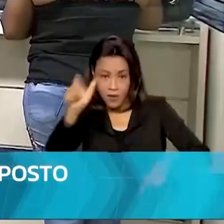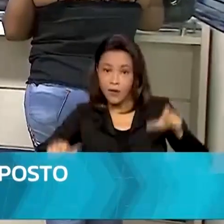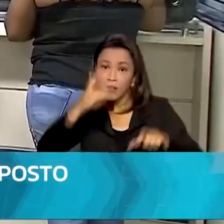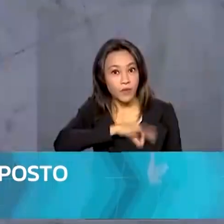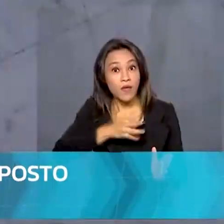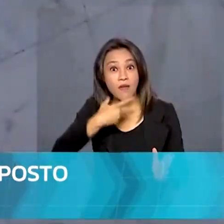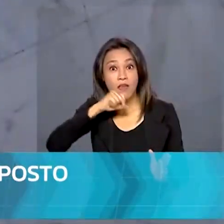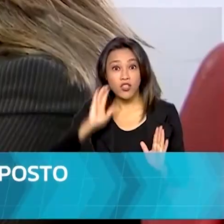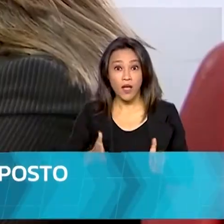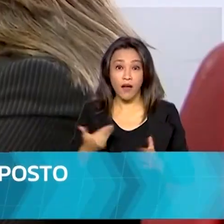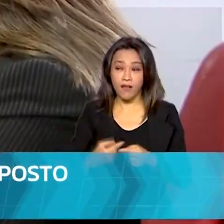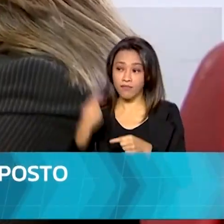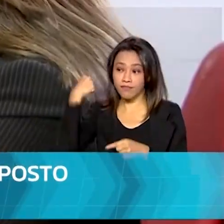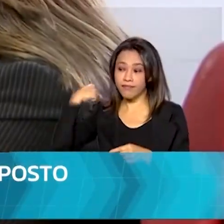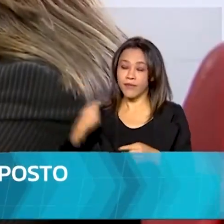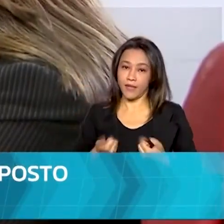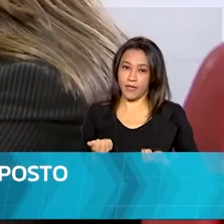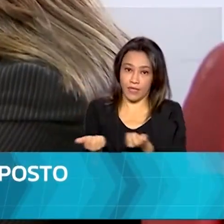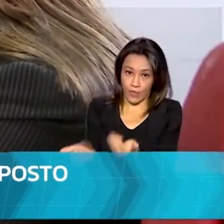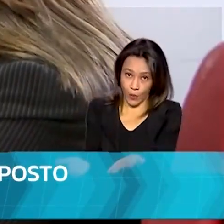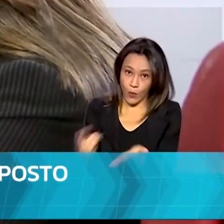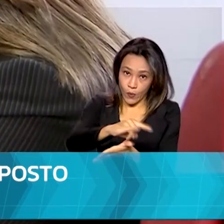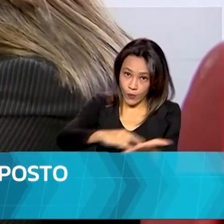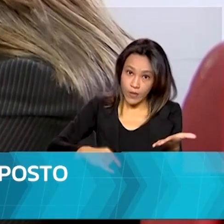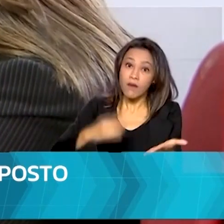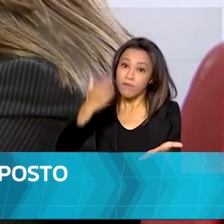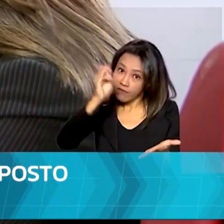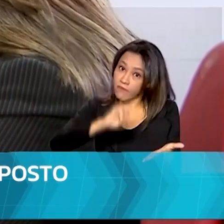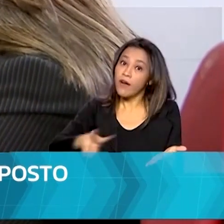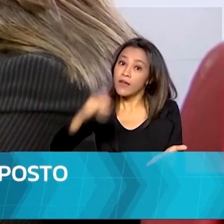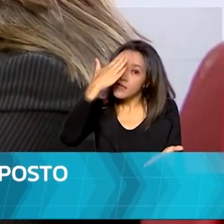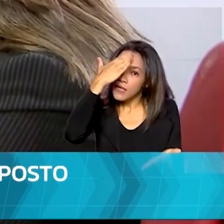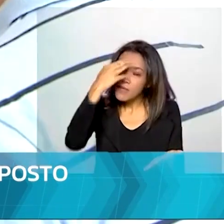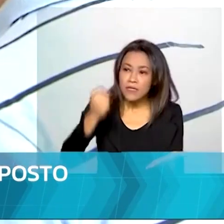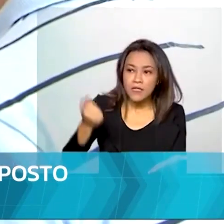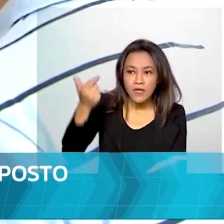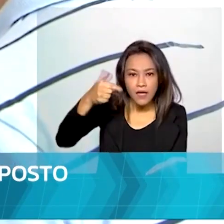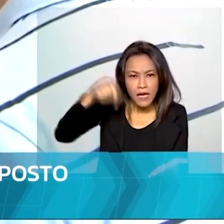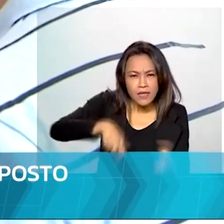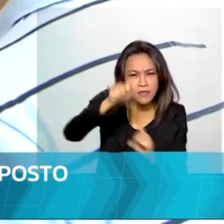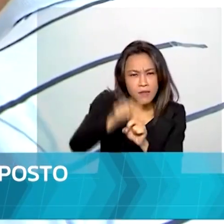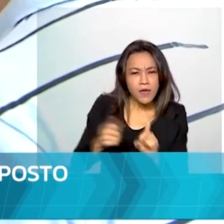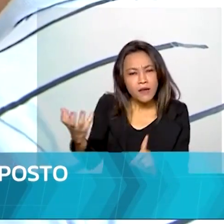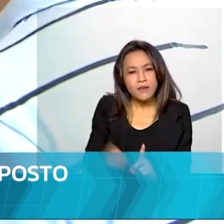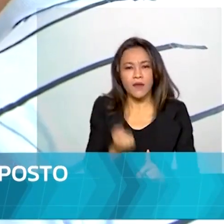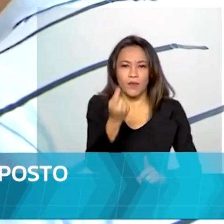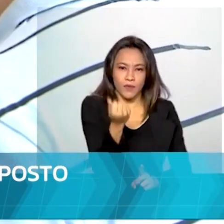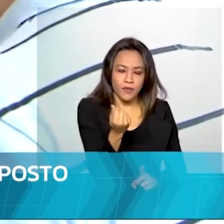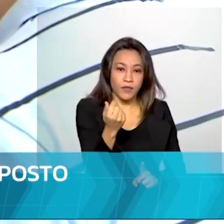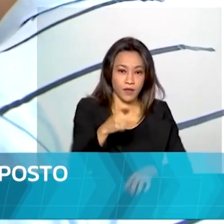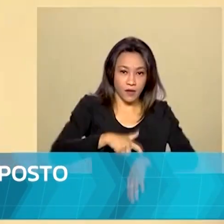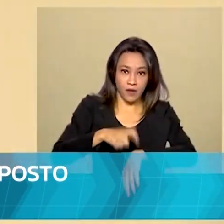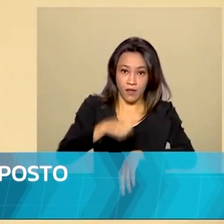1470 documentos entregues cerca de 65 por cento das 34 milhões e cem mil declarações esperadas